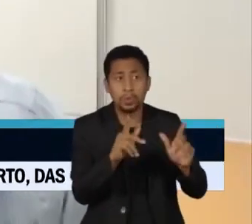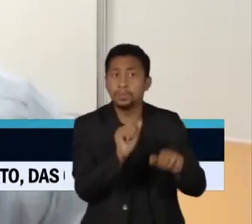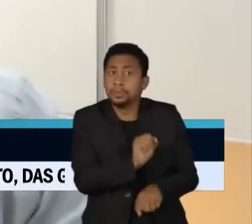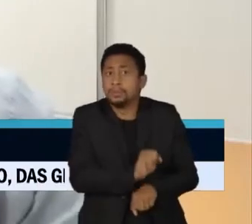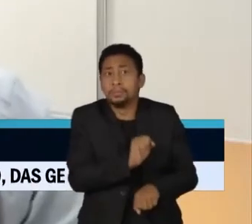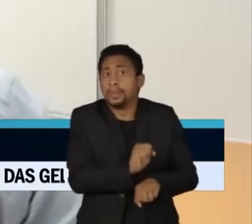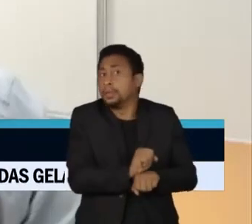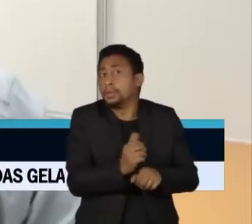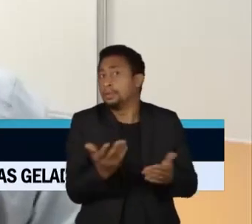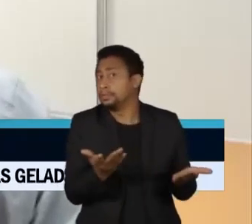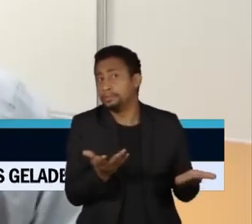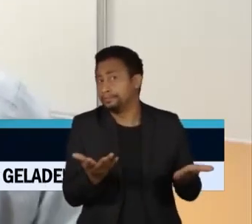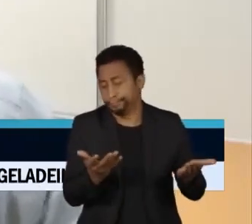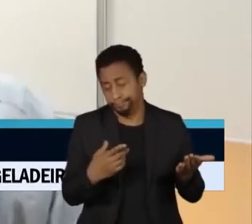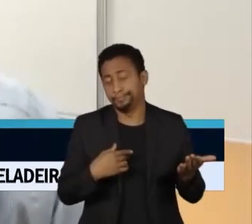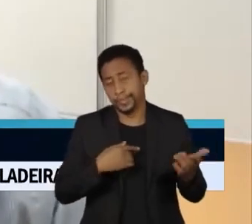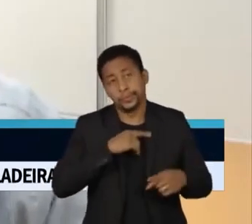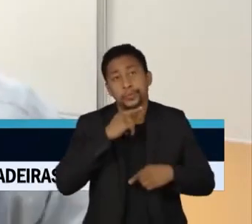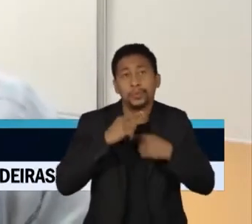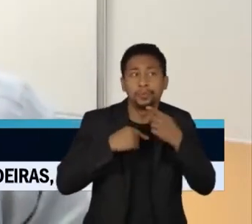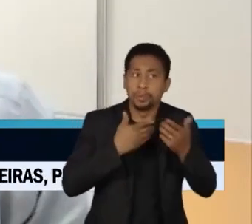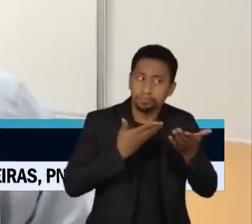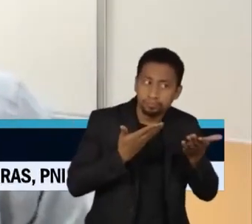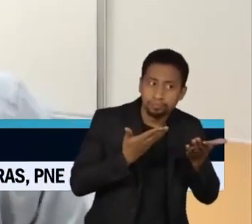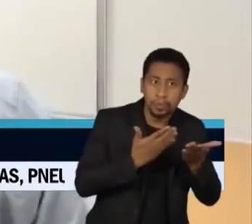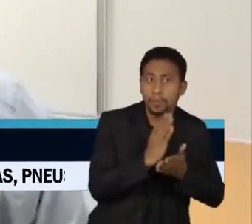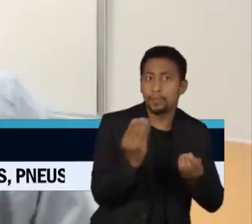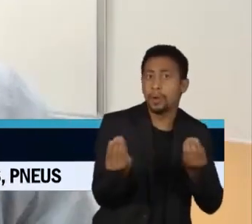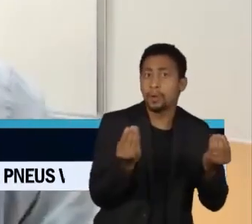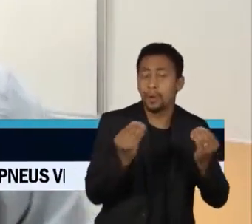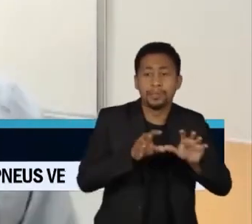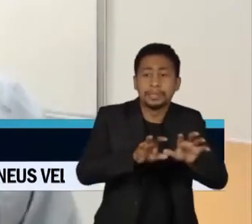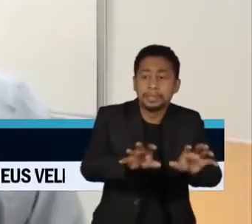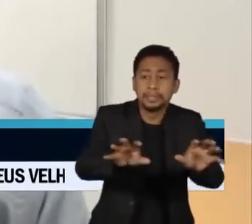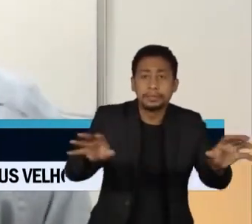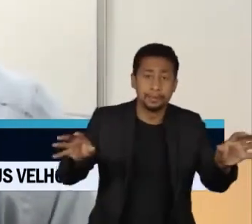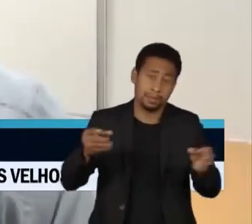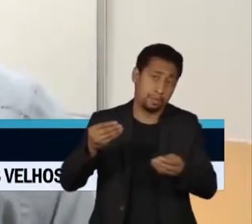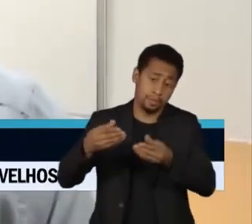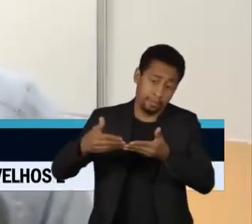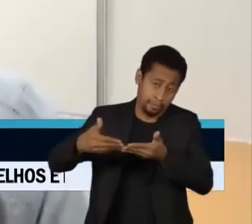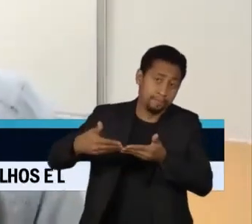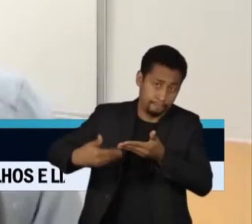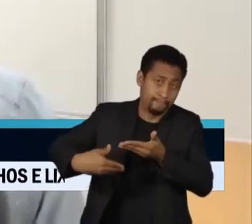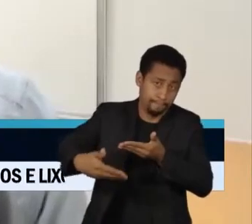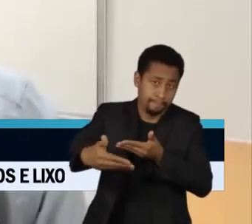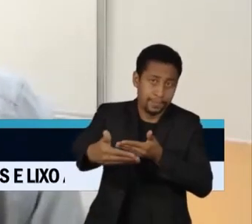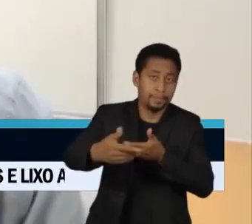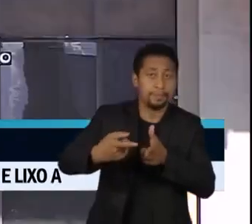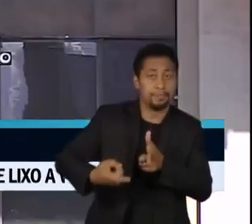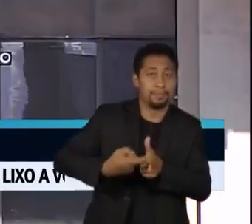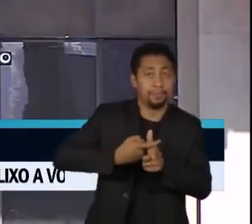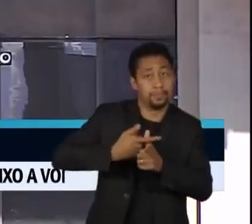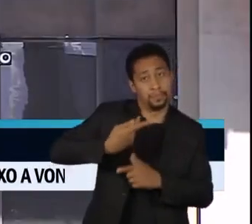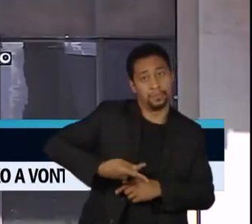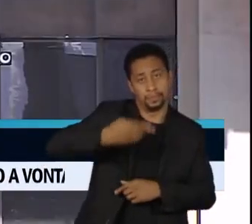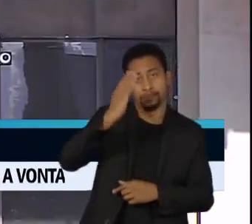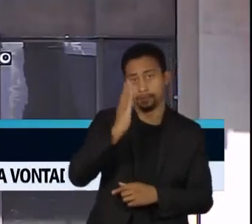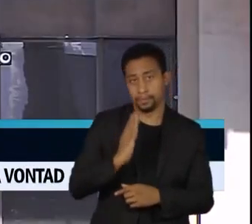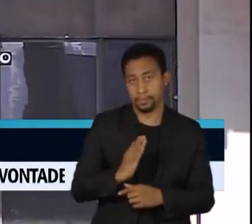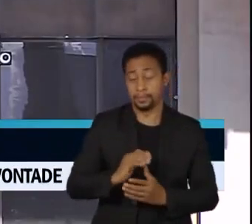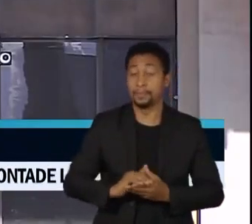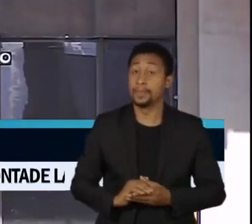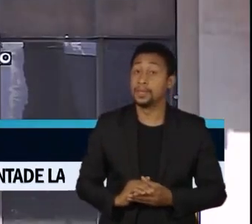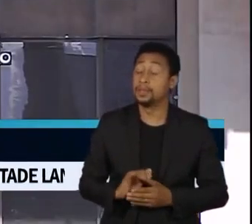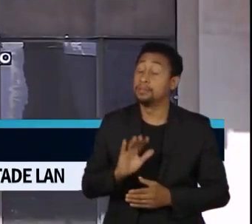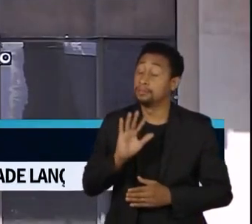fiscal que gera aí uma incerteza sobre os impactos na trajetória da dívida brasileira. Isso,